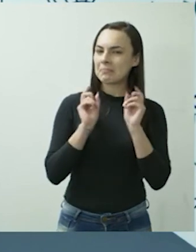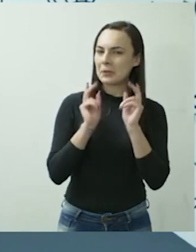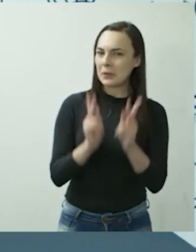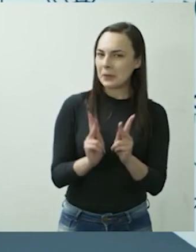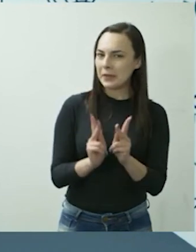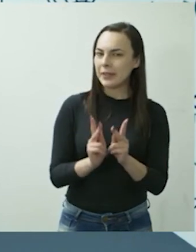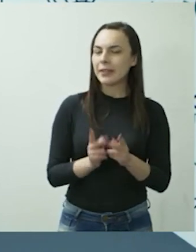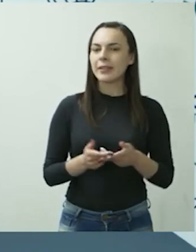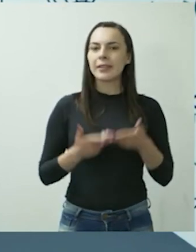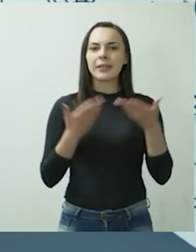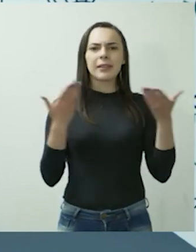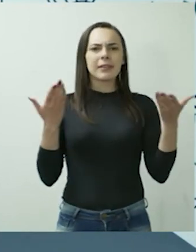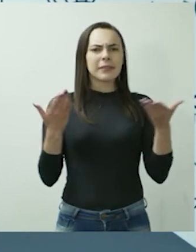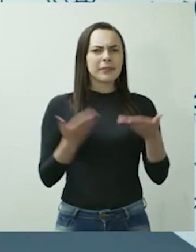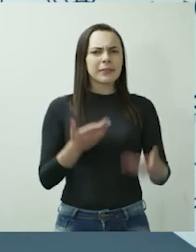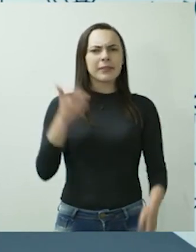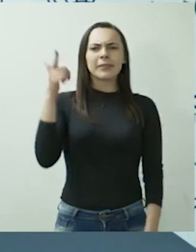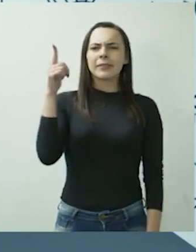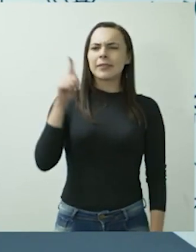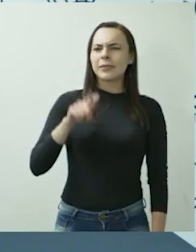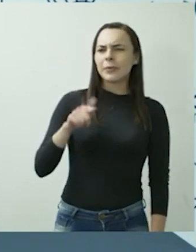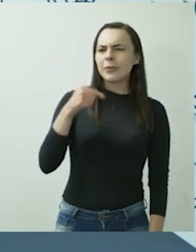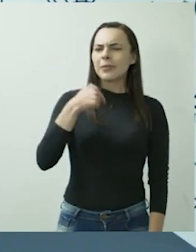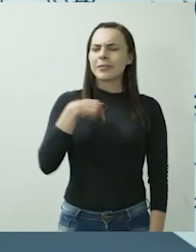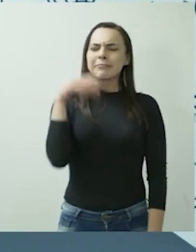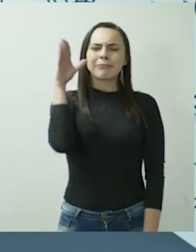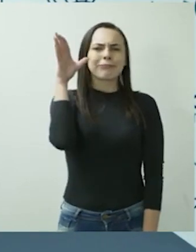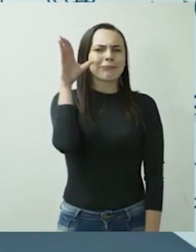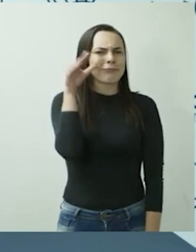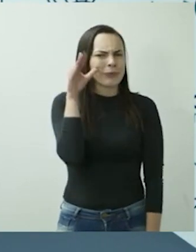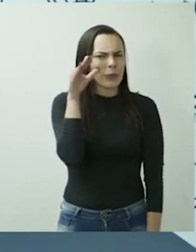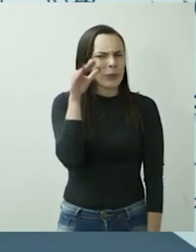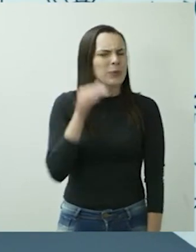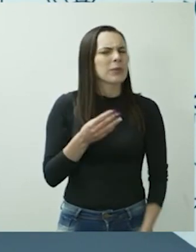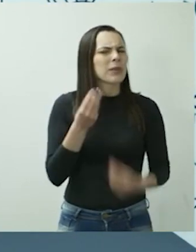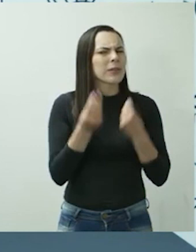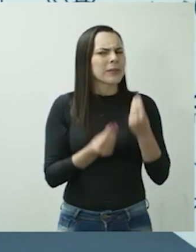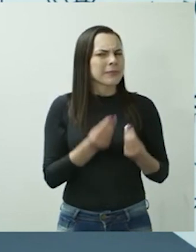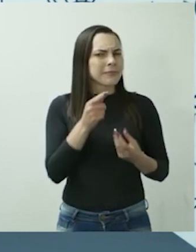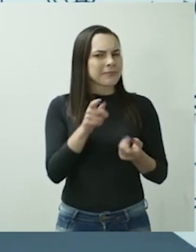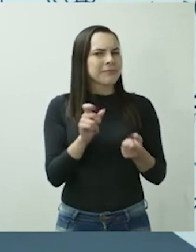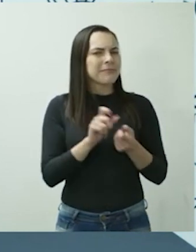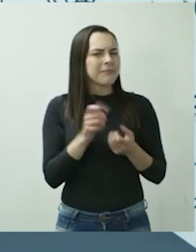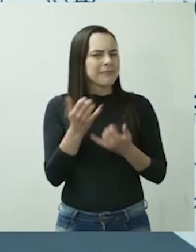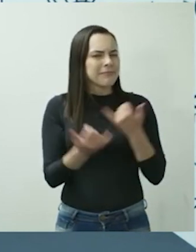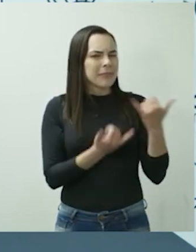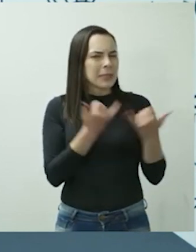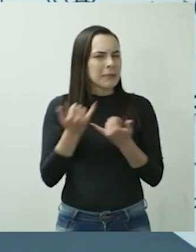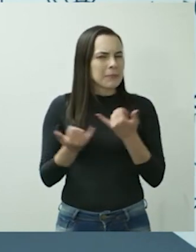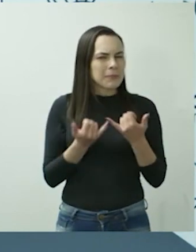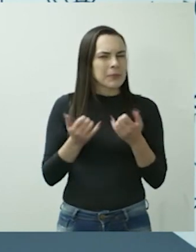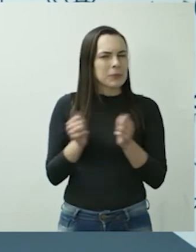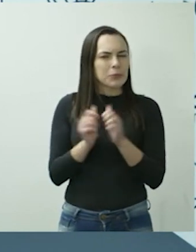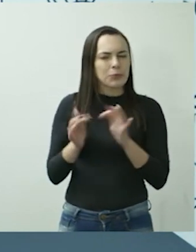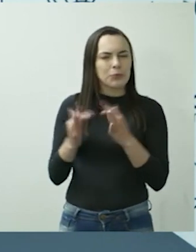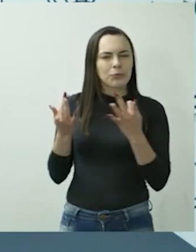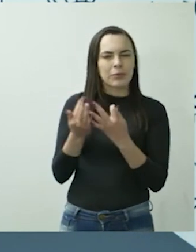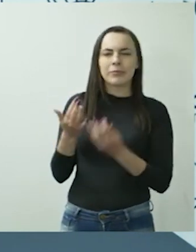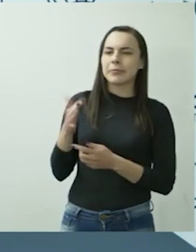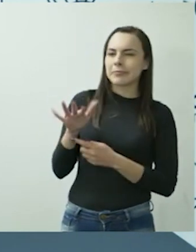bem, eu mais uma vez fico curiosa para saber como é que você fez essa estimativa aí com a tua